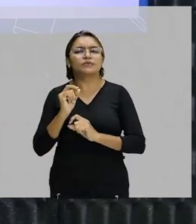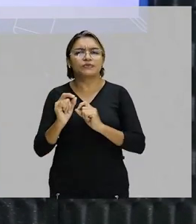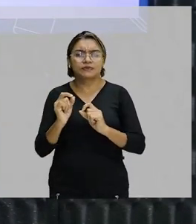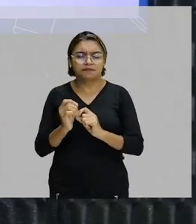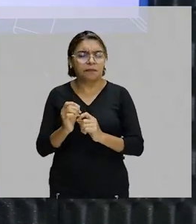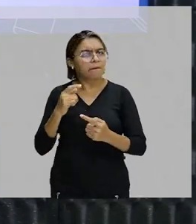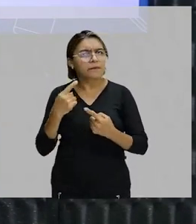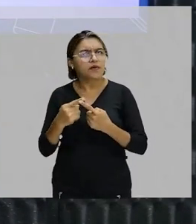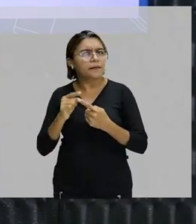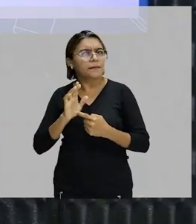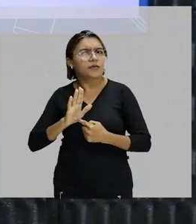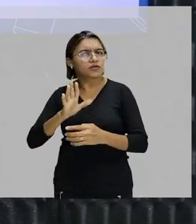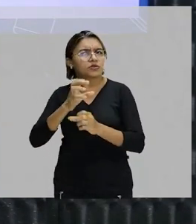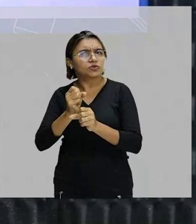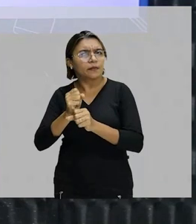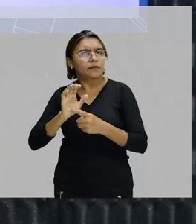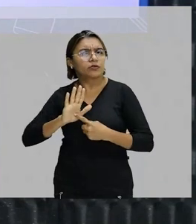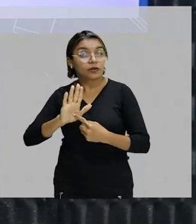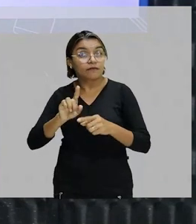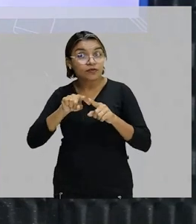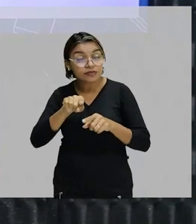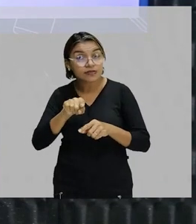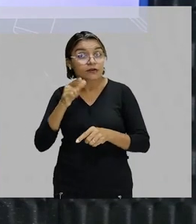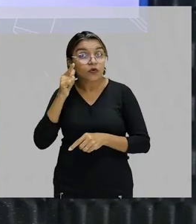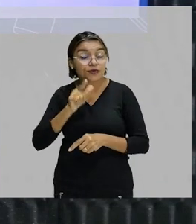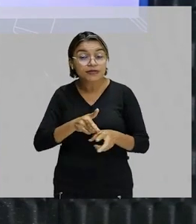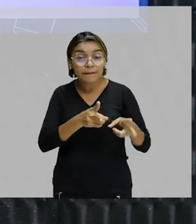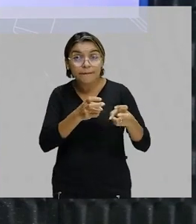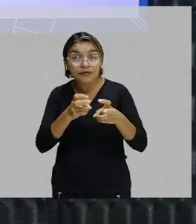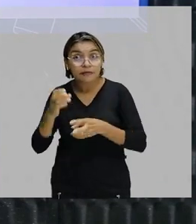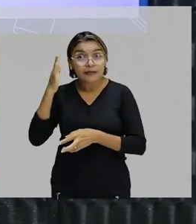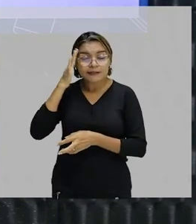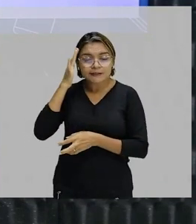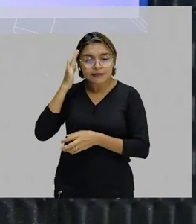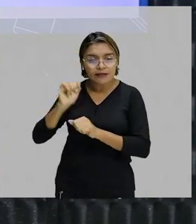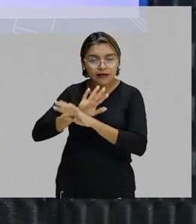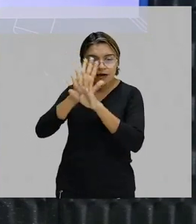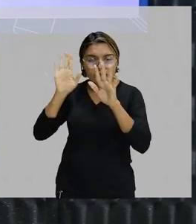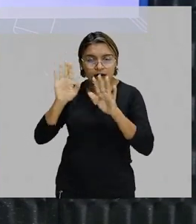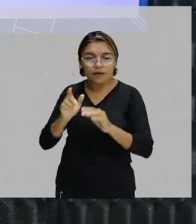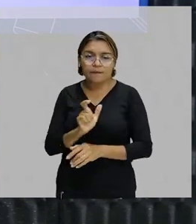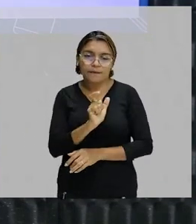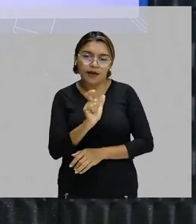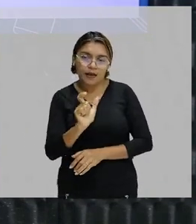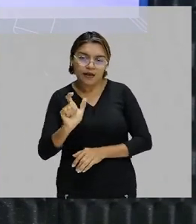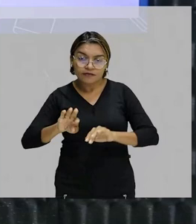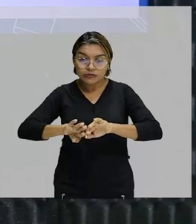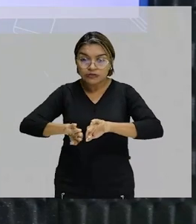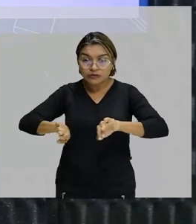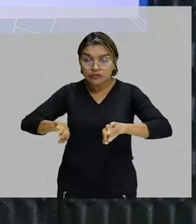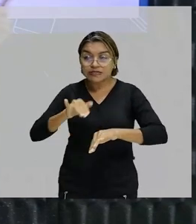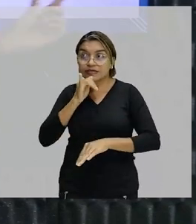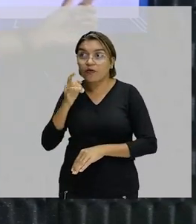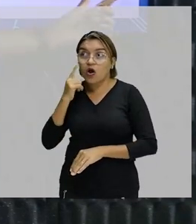por que que eu tô te mostrando essa soma para que você enxergue aqueles termos aqui distantes Olha bem aqui ó são os extremos